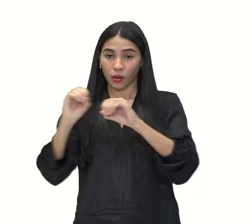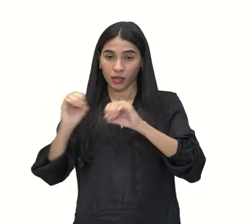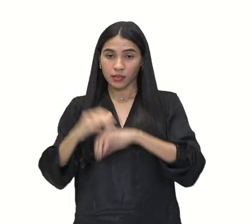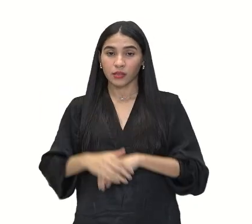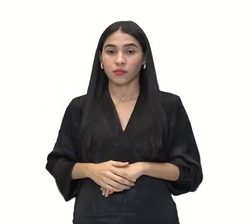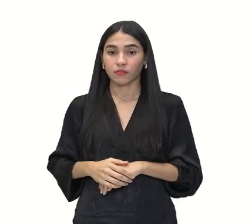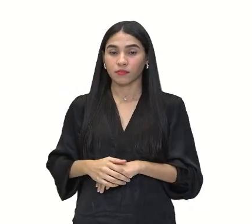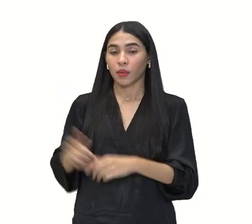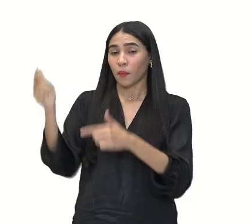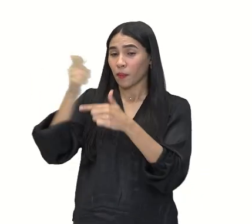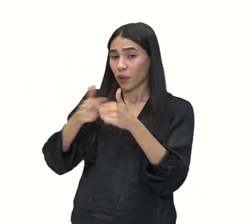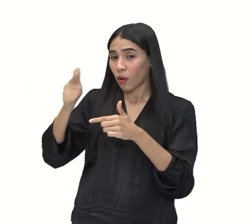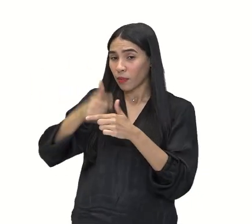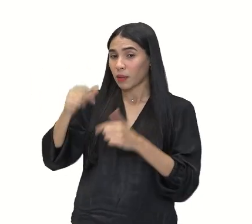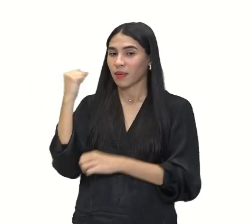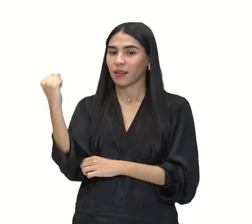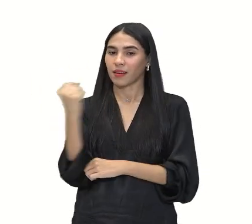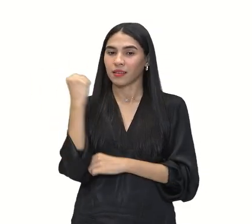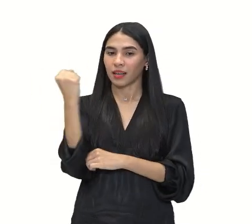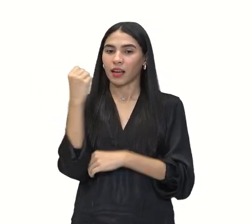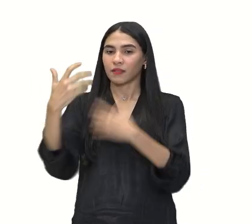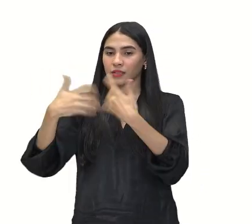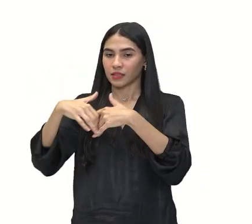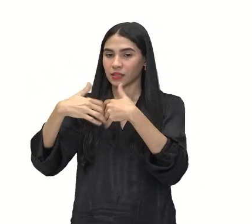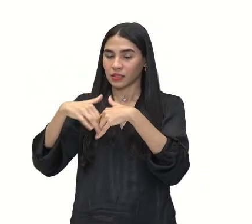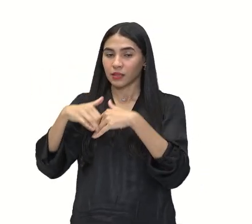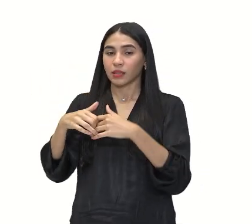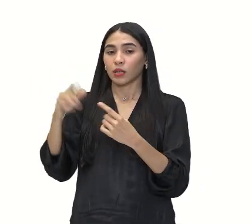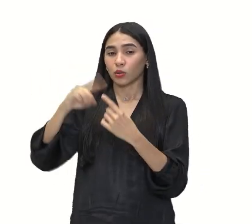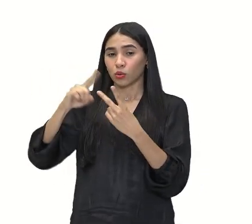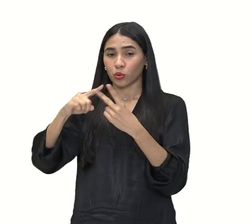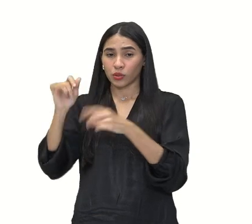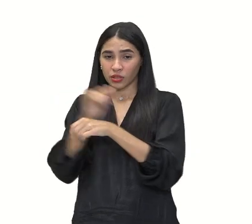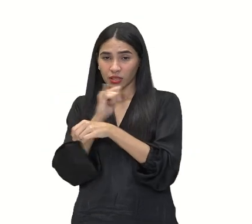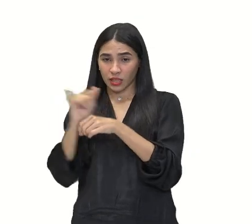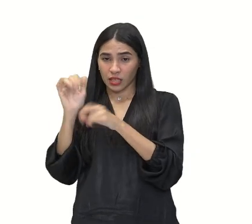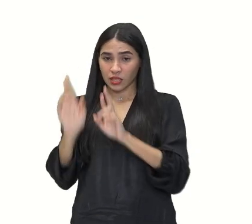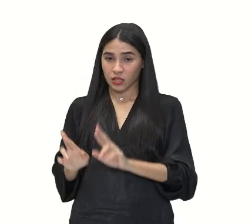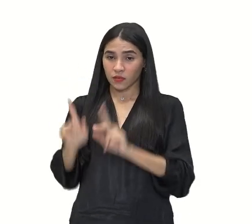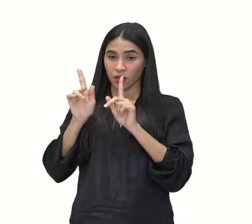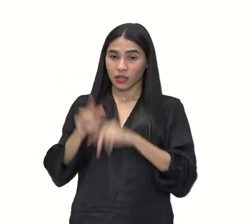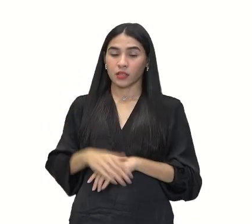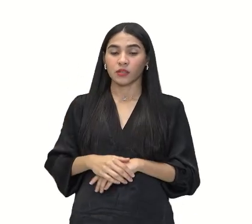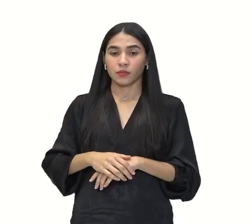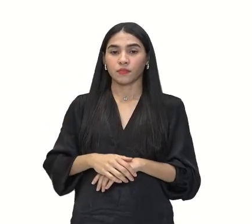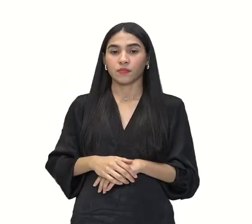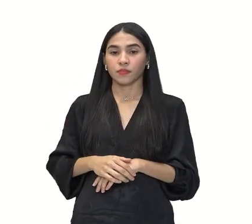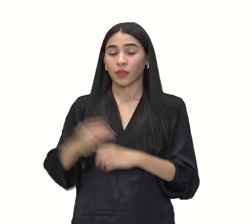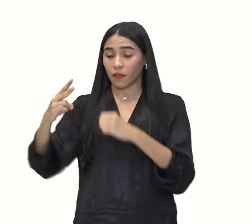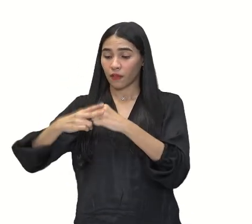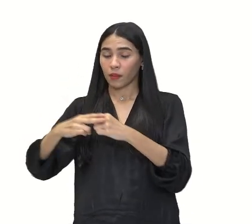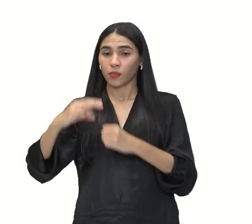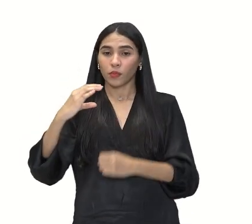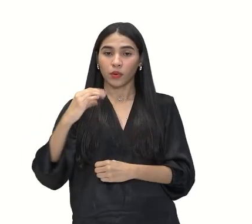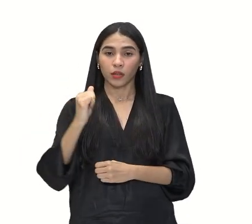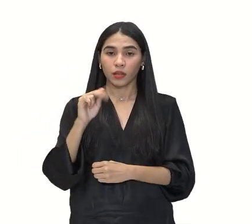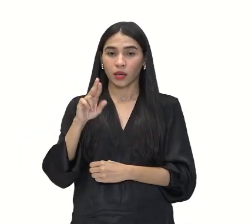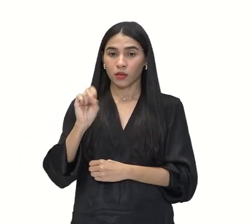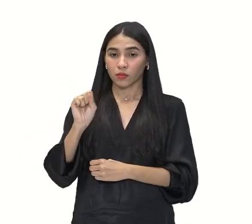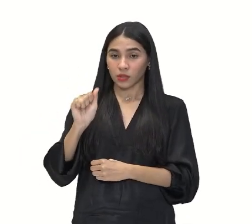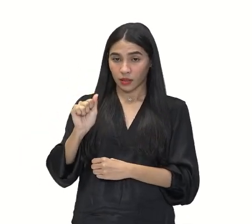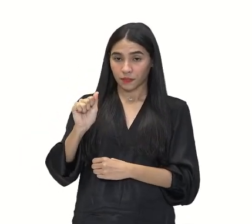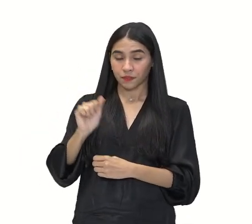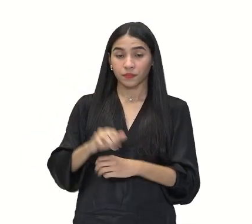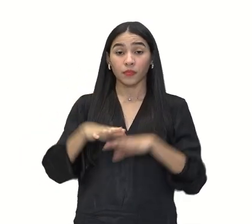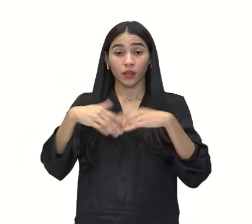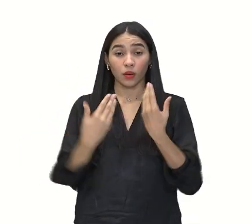causa danos neurológicos por 2 mecanismos distintos. Essa segunda oração com o verbo causar. E essas orações,